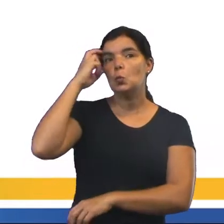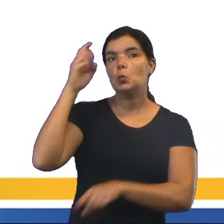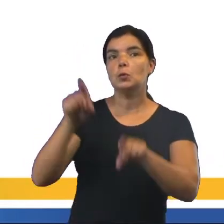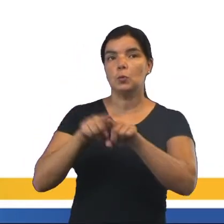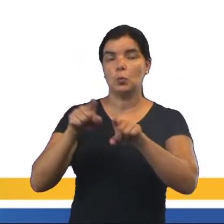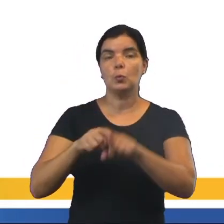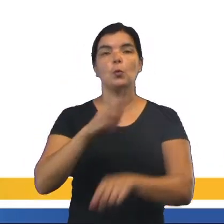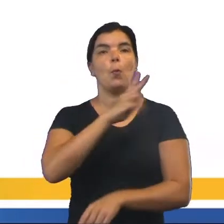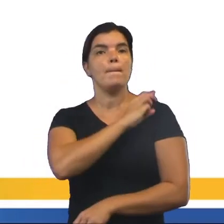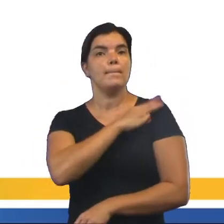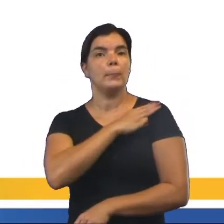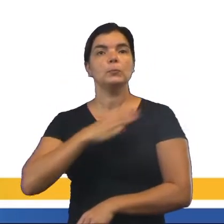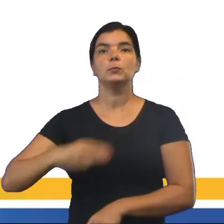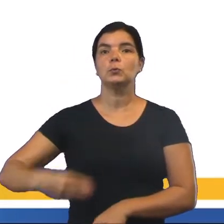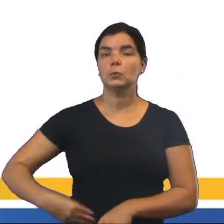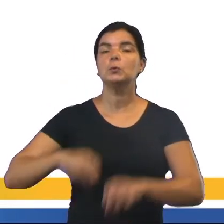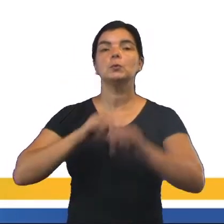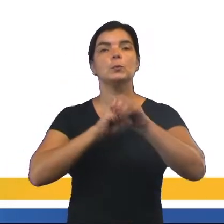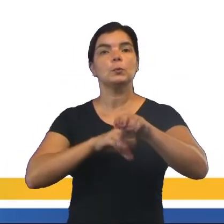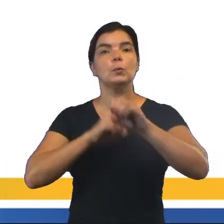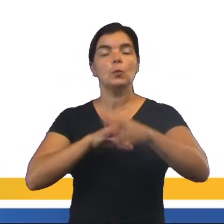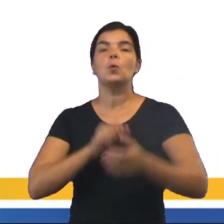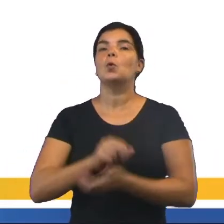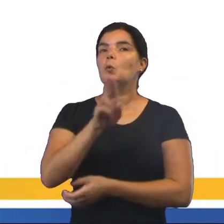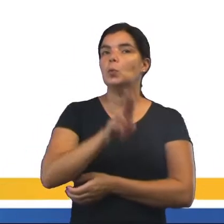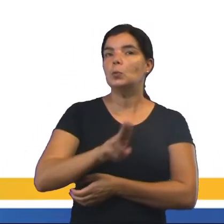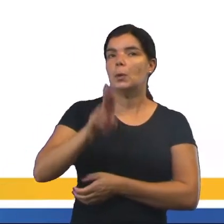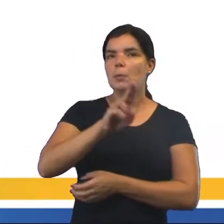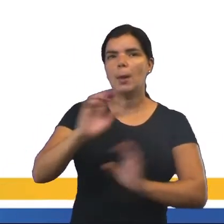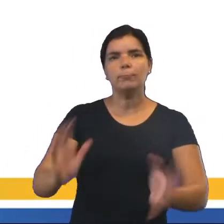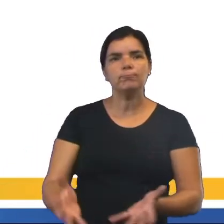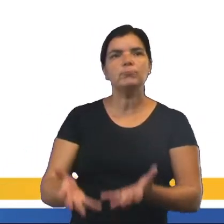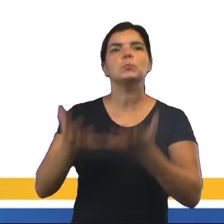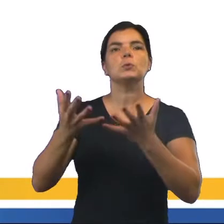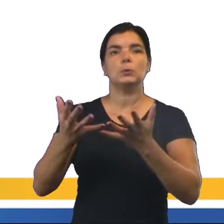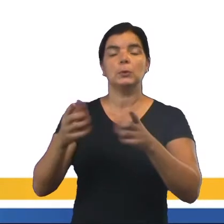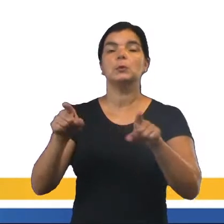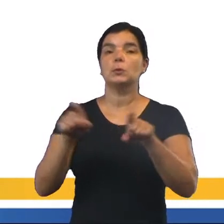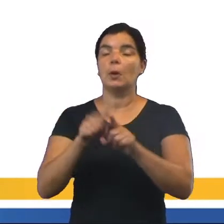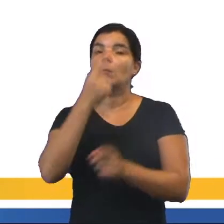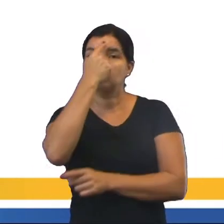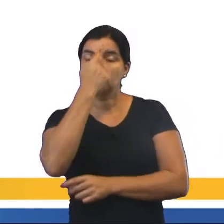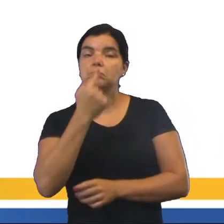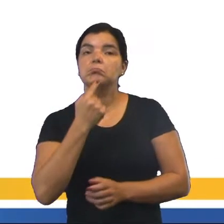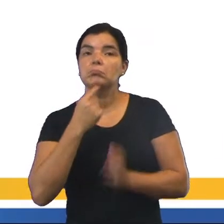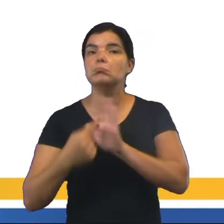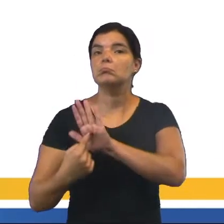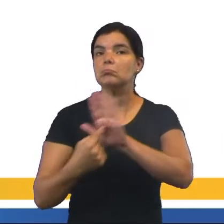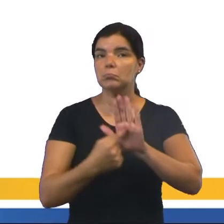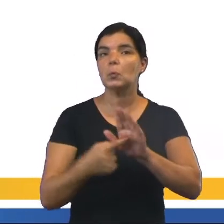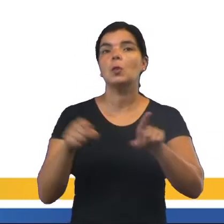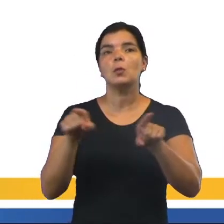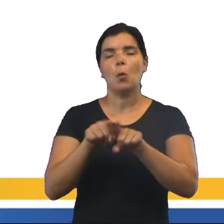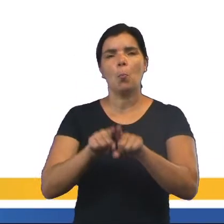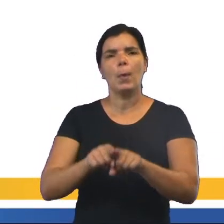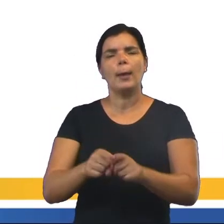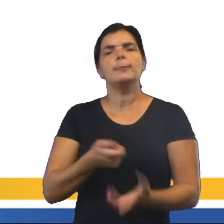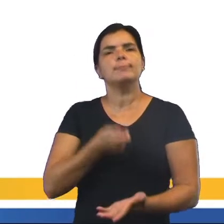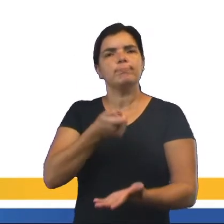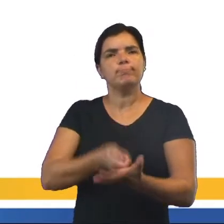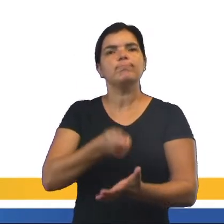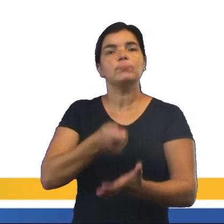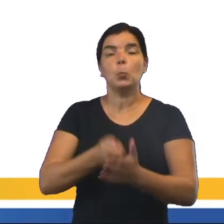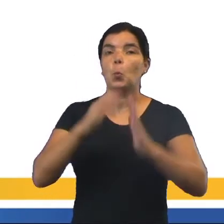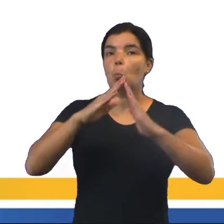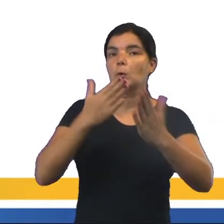da Educação ele utilizou para exaltar a exaltação da sua imagem, né? E ele tornou obrigatória a adoção